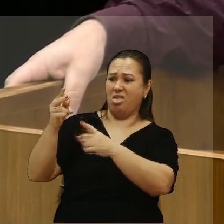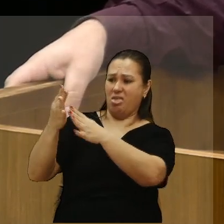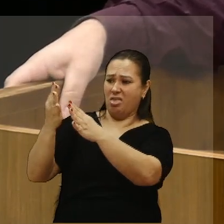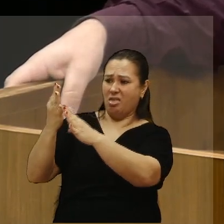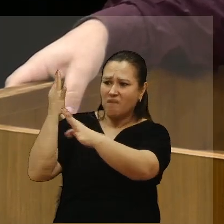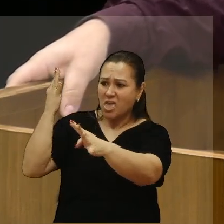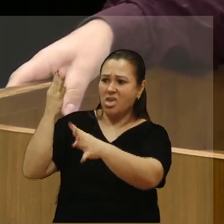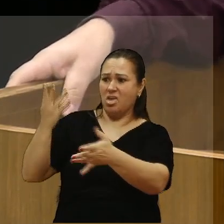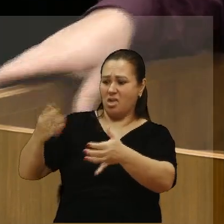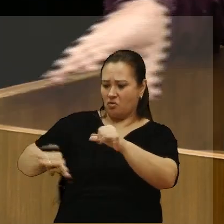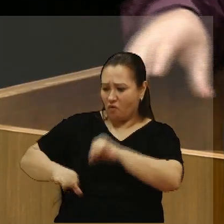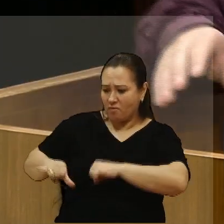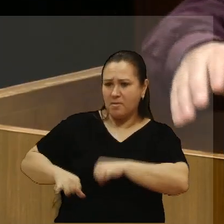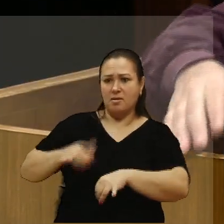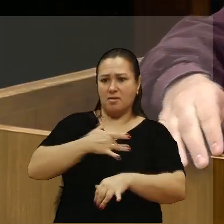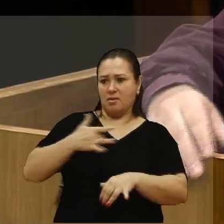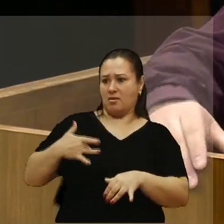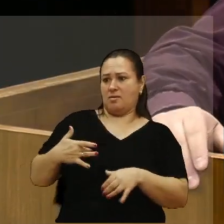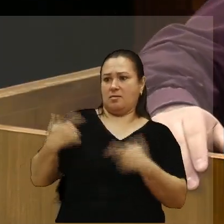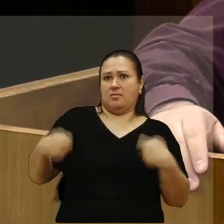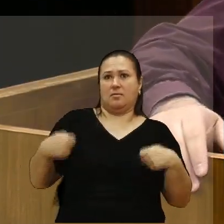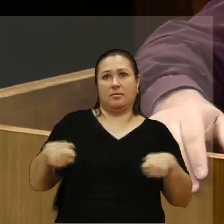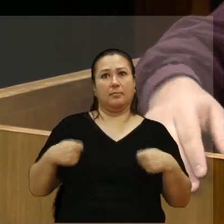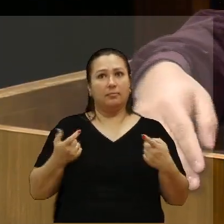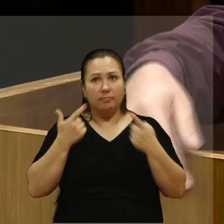população que está sofrendo.